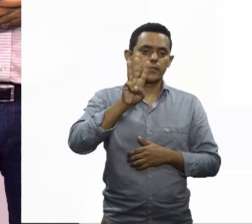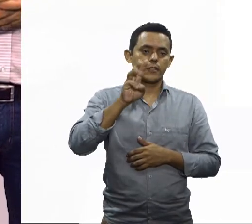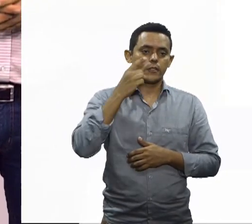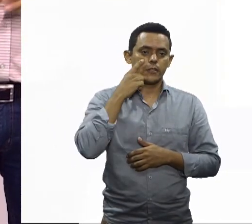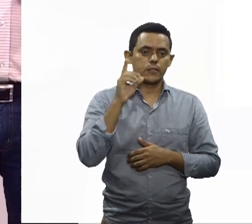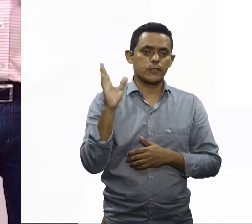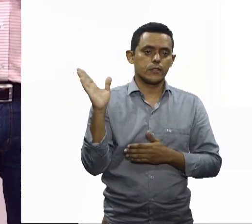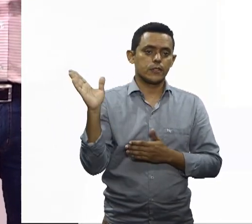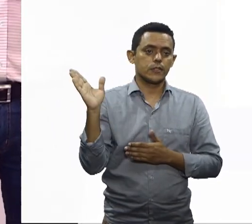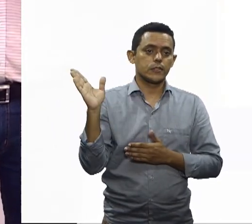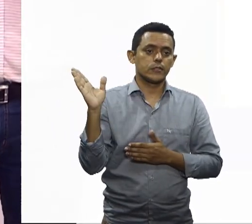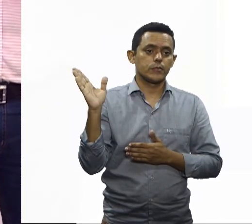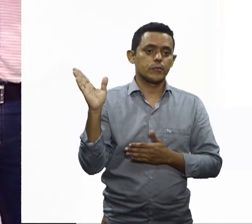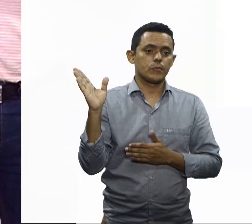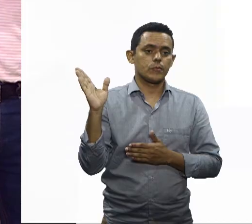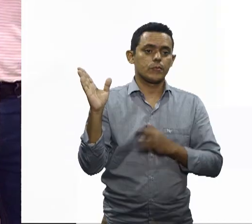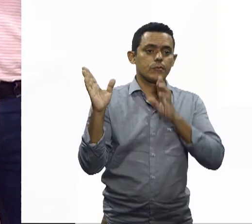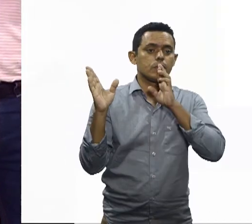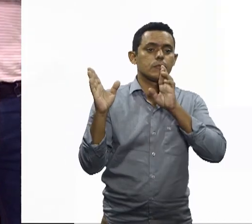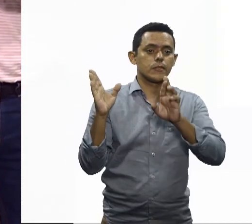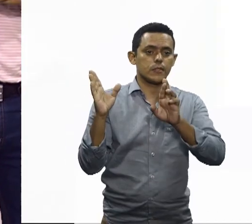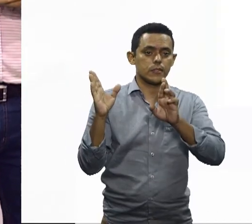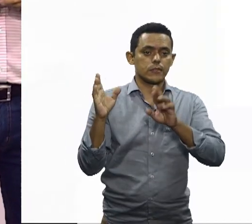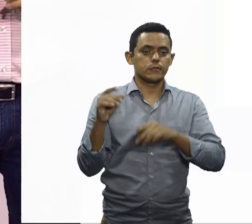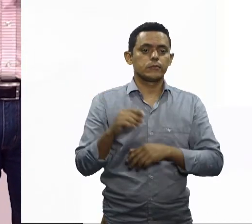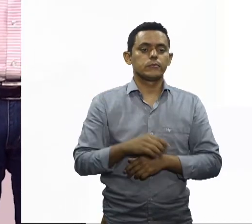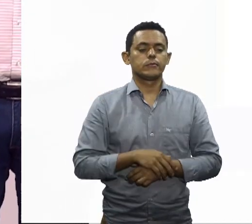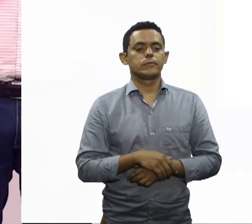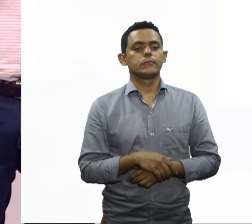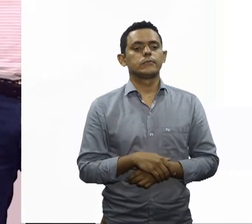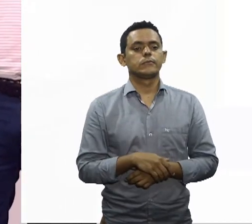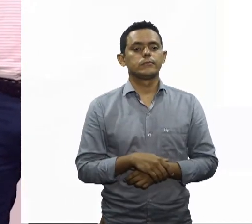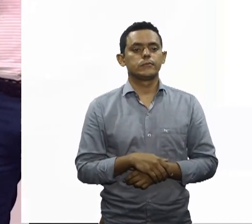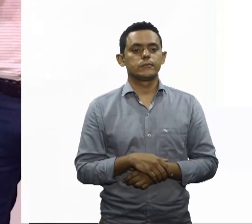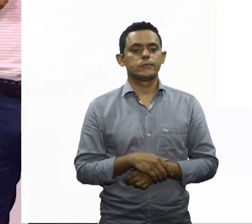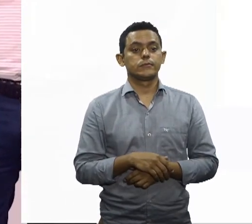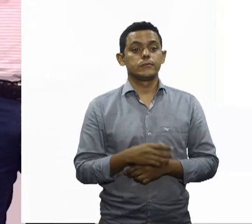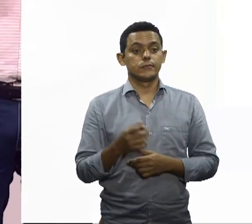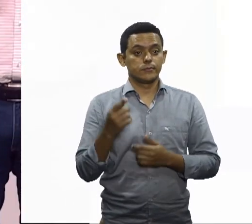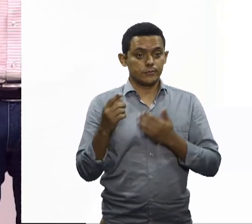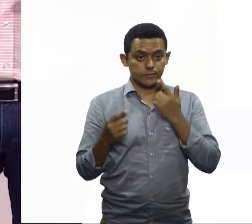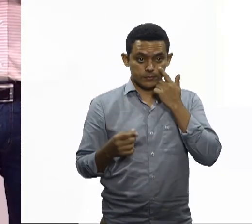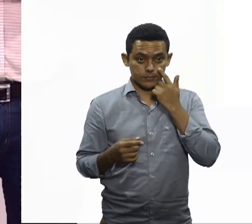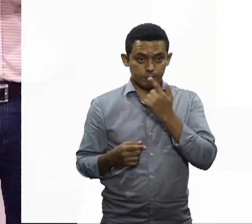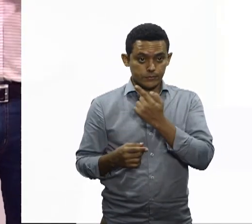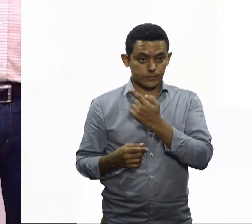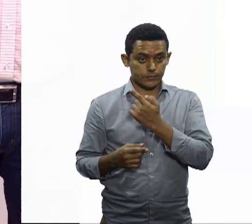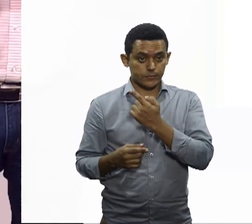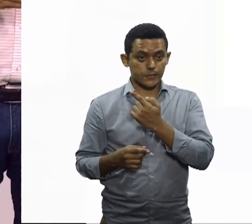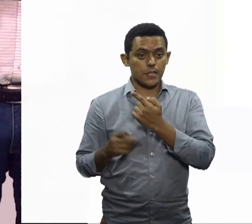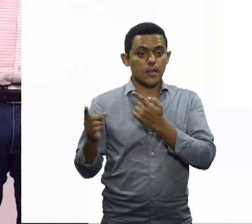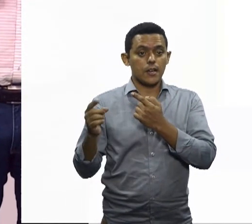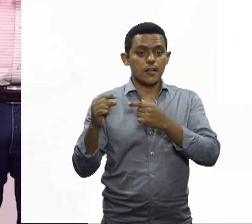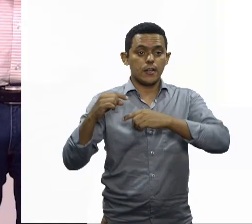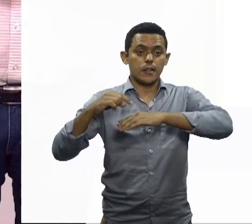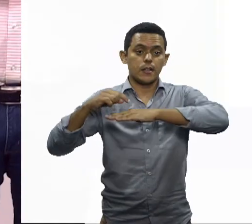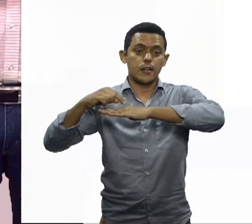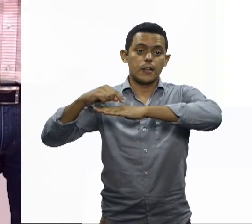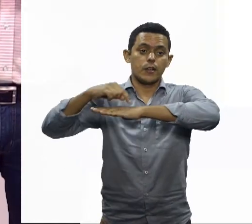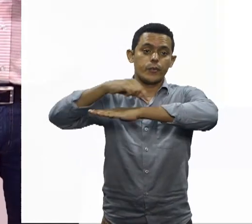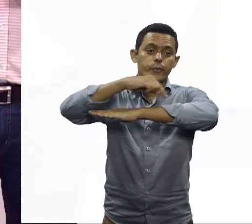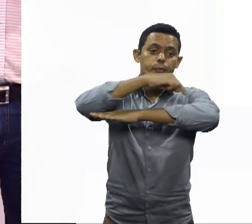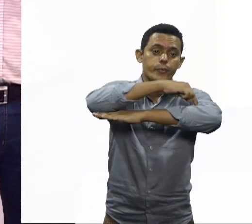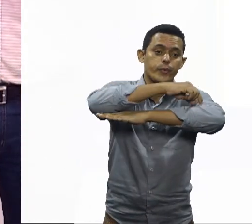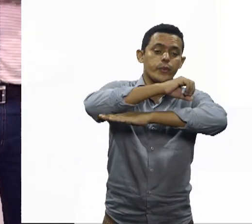2.053 passos. Pronto. Agora, terminamos essa questão. Observe que nessa questão, tanto eu fui para a esquerda, como eu também